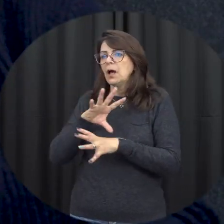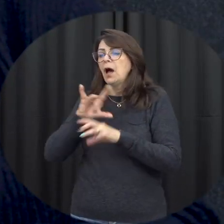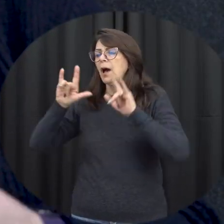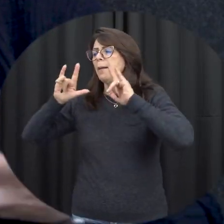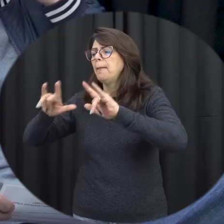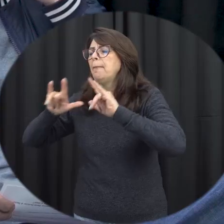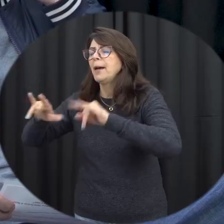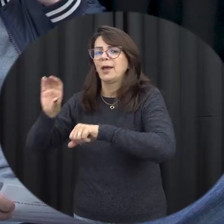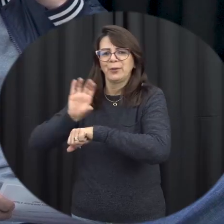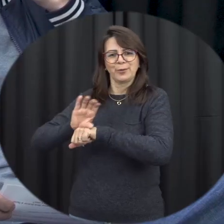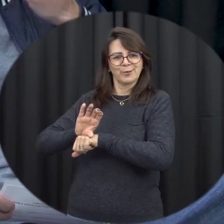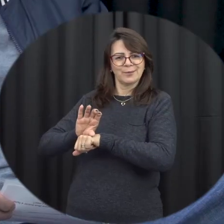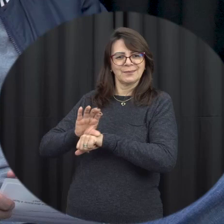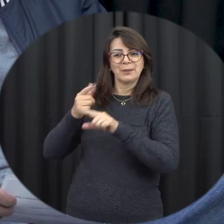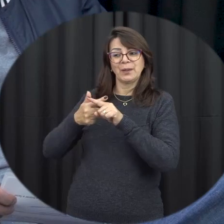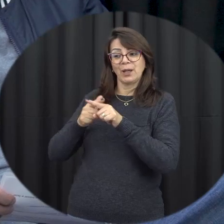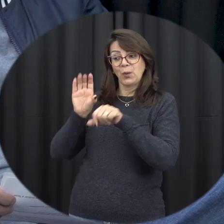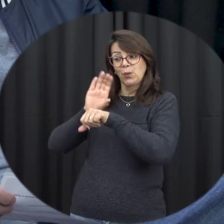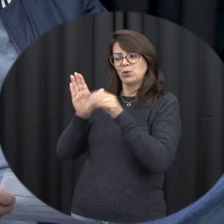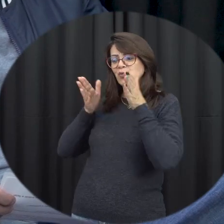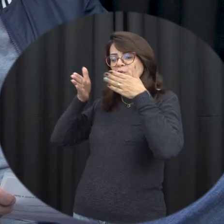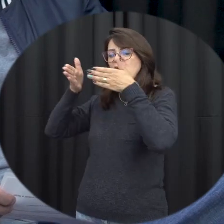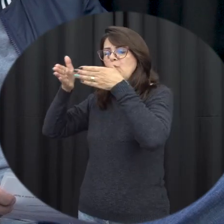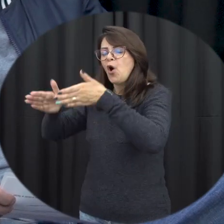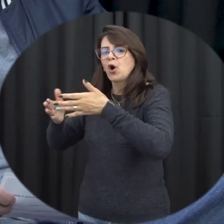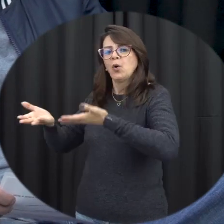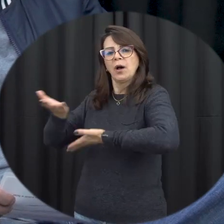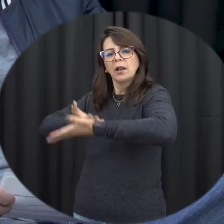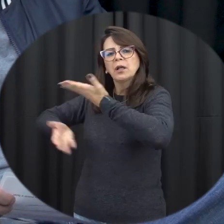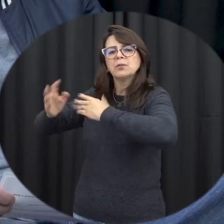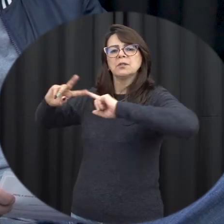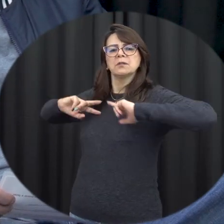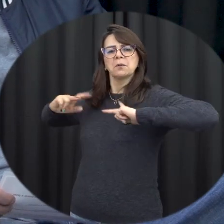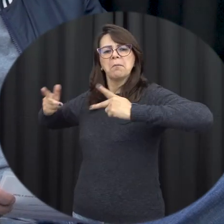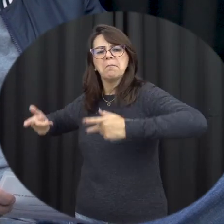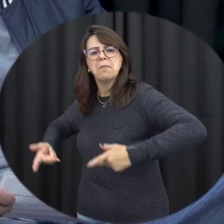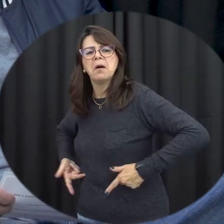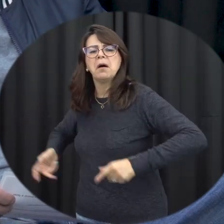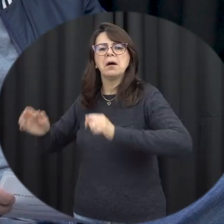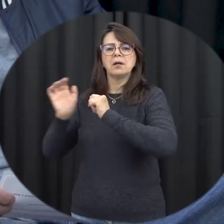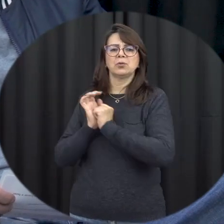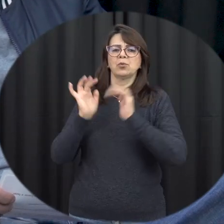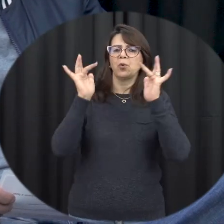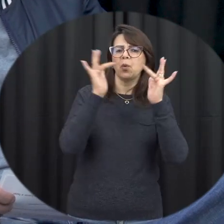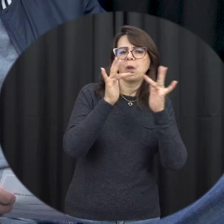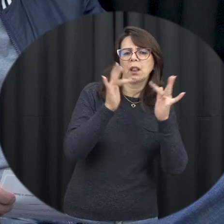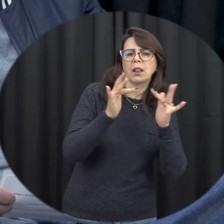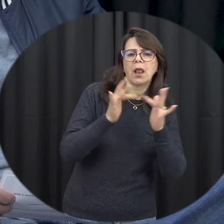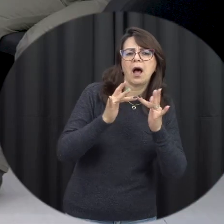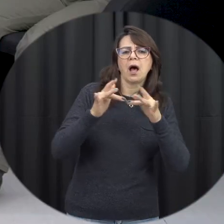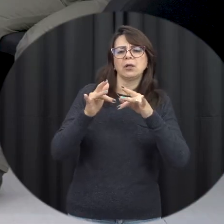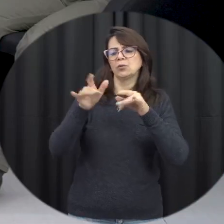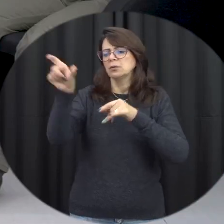é voltado para atendimento ao ser humano, de forma holística, o contato